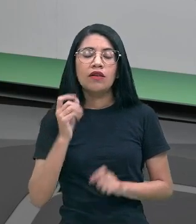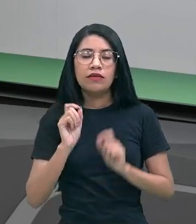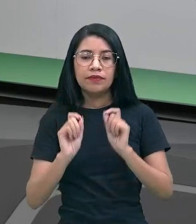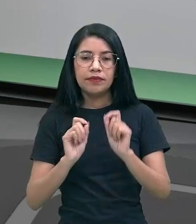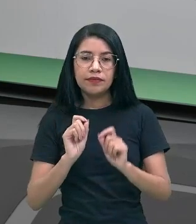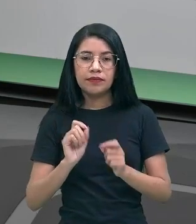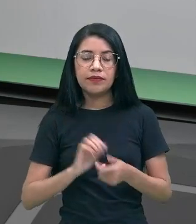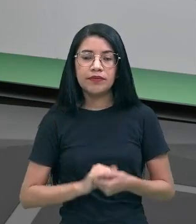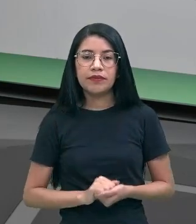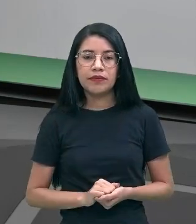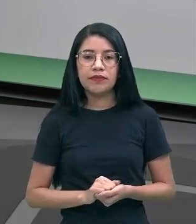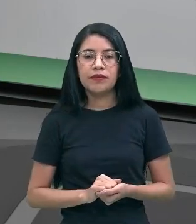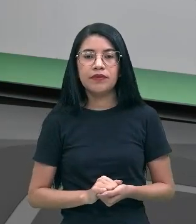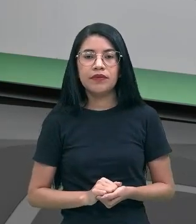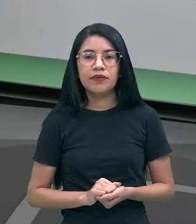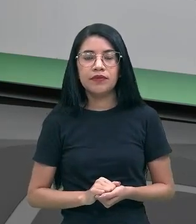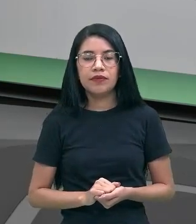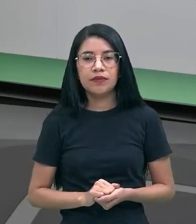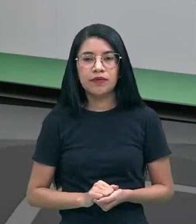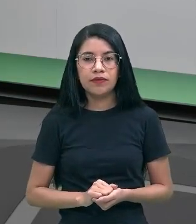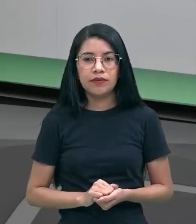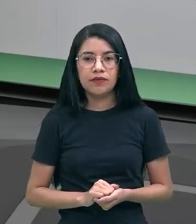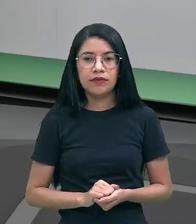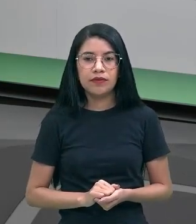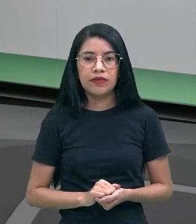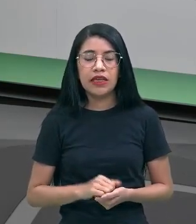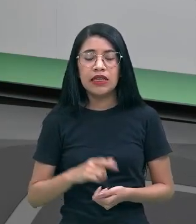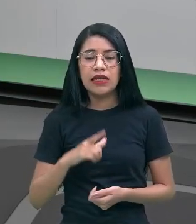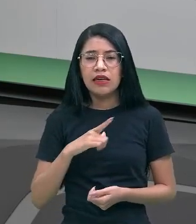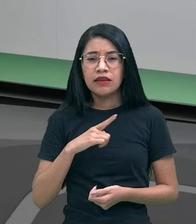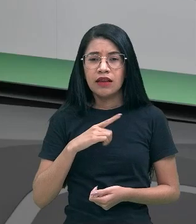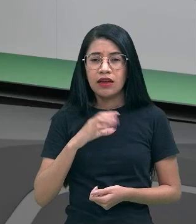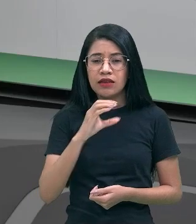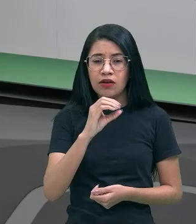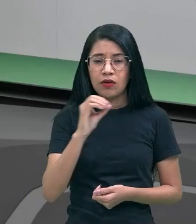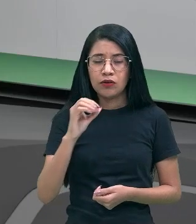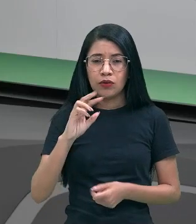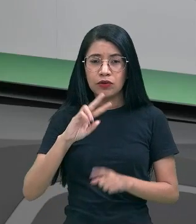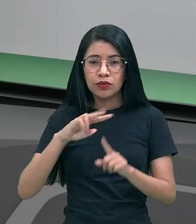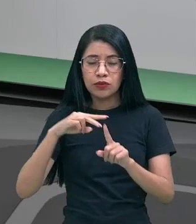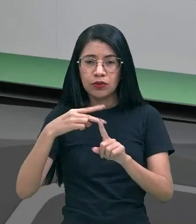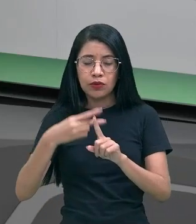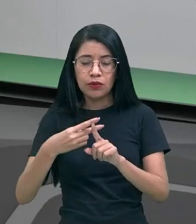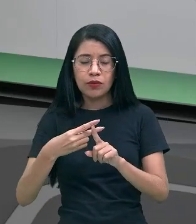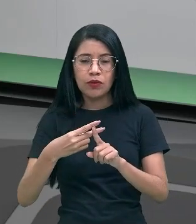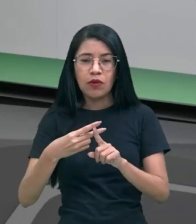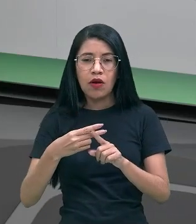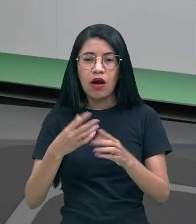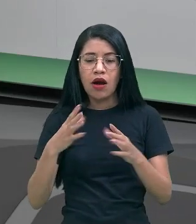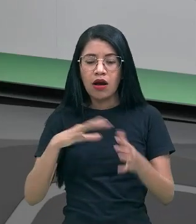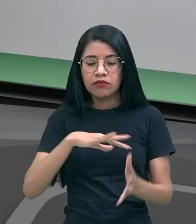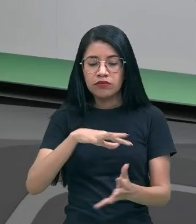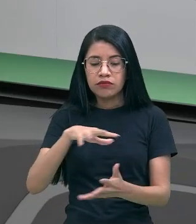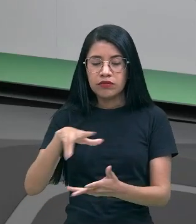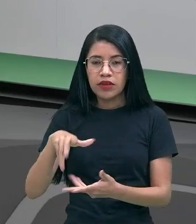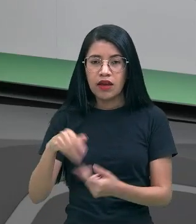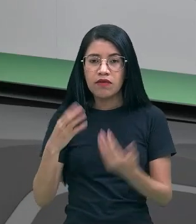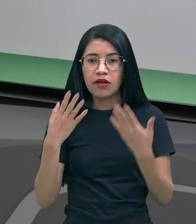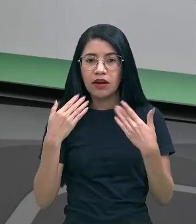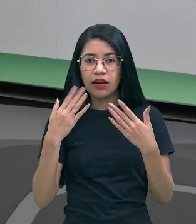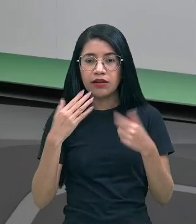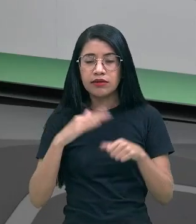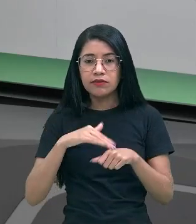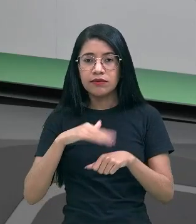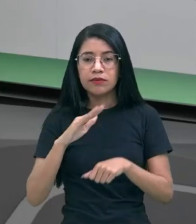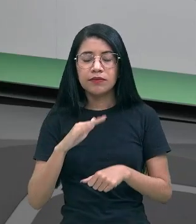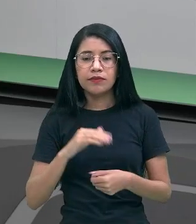tenho muito gás carbônico, o que acontece? A Terra vai ficar mais quente. Era como se a Terra